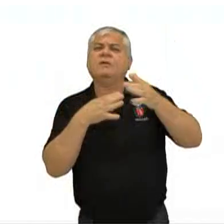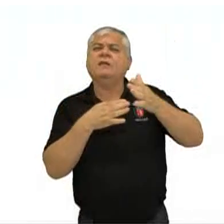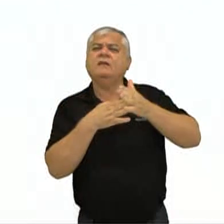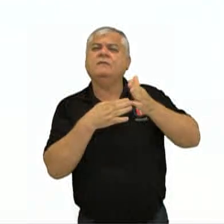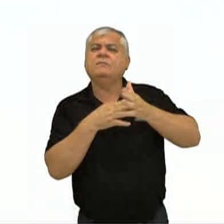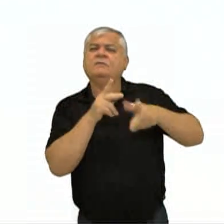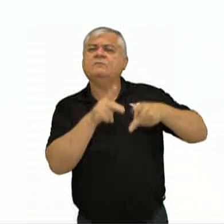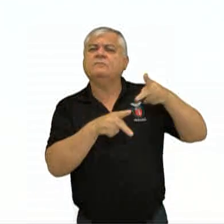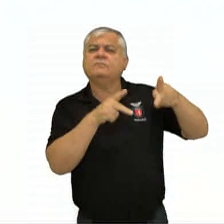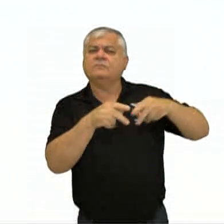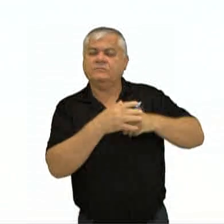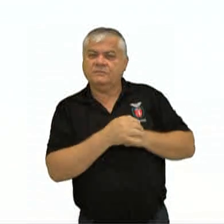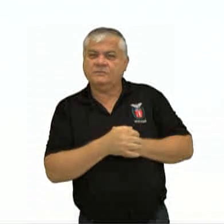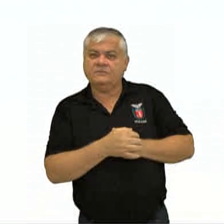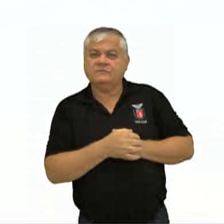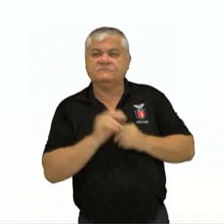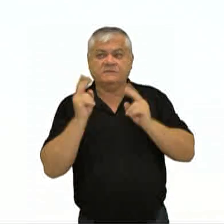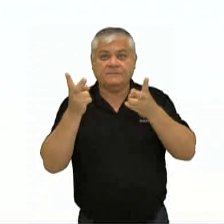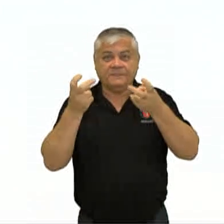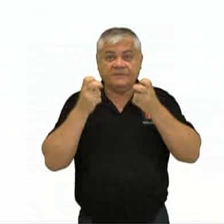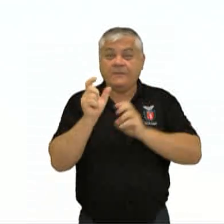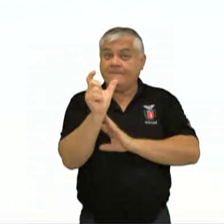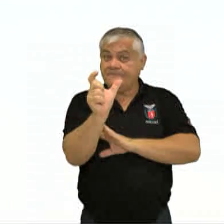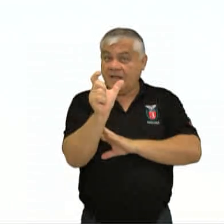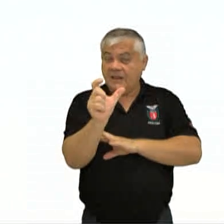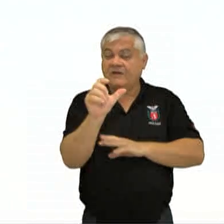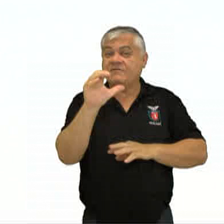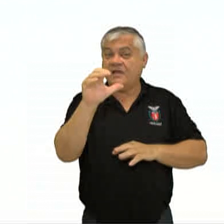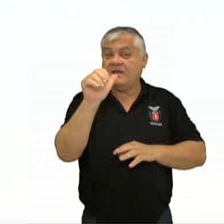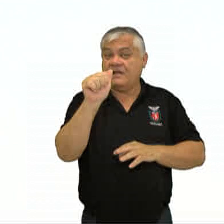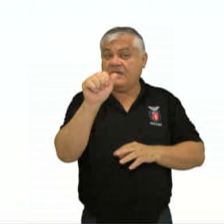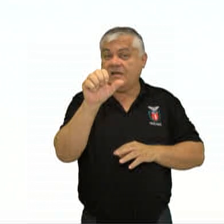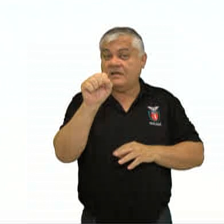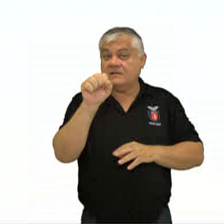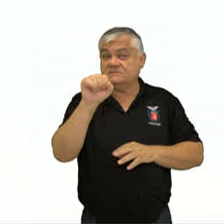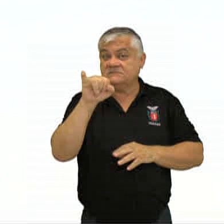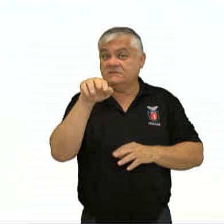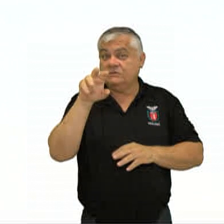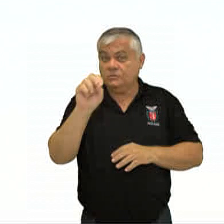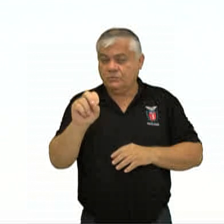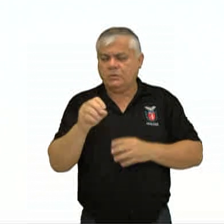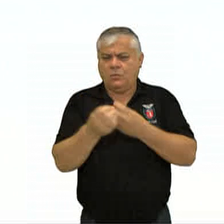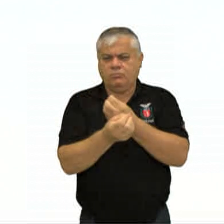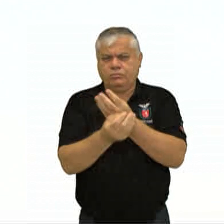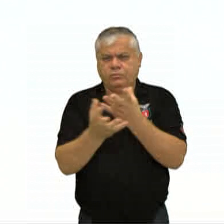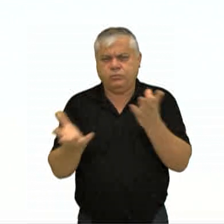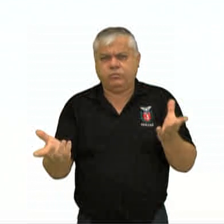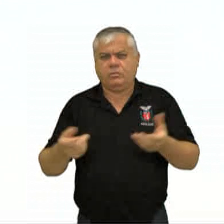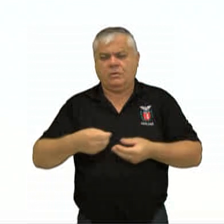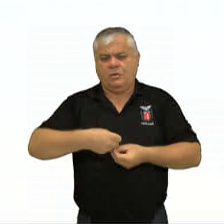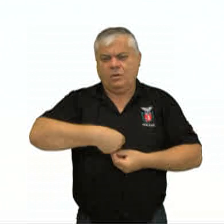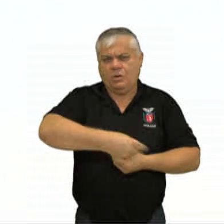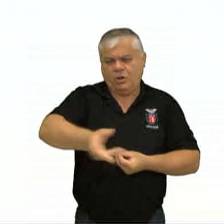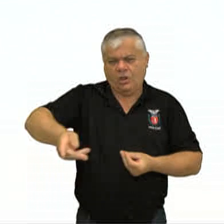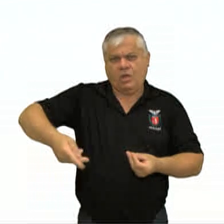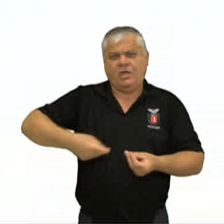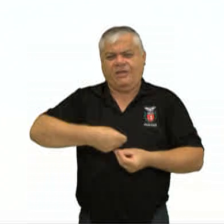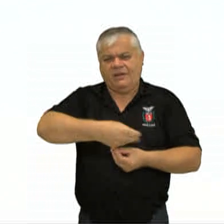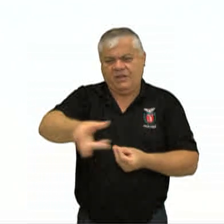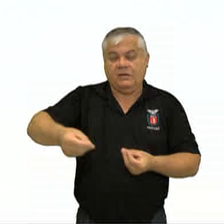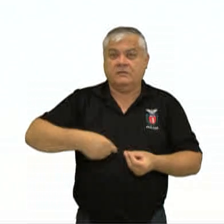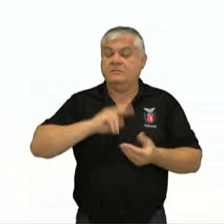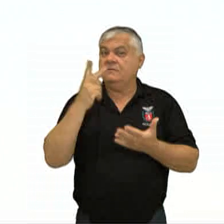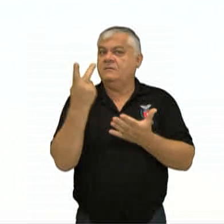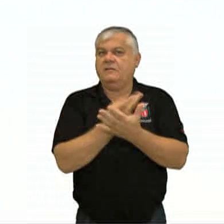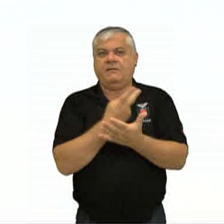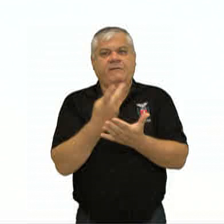público. Você percebeu que ele faz referência a cassinos físicos e o autor faz referência a jogos de azar online, o